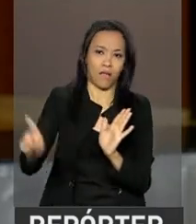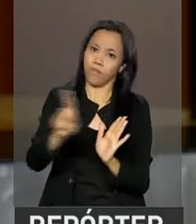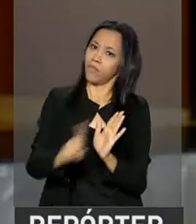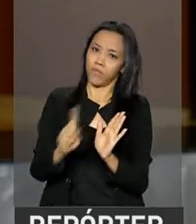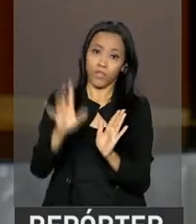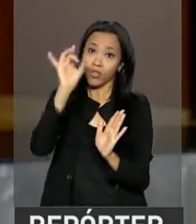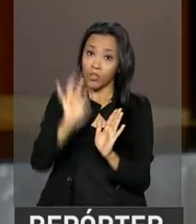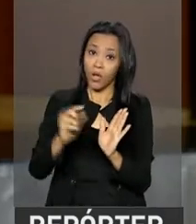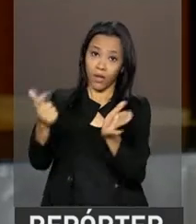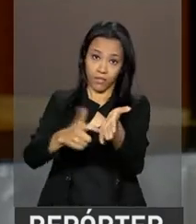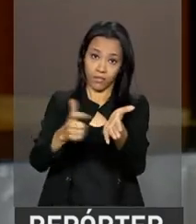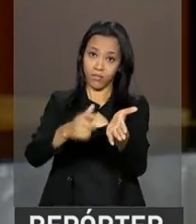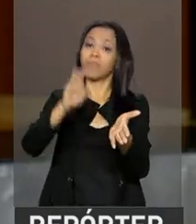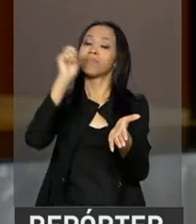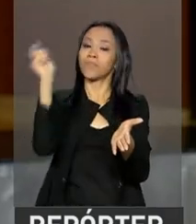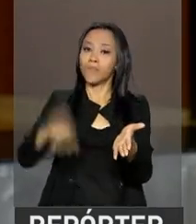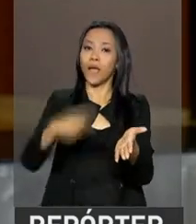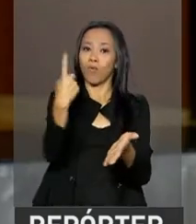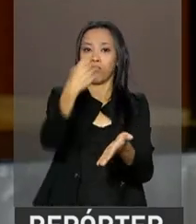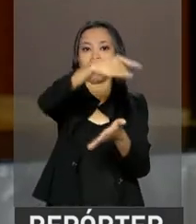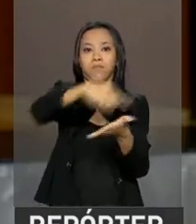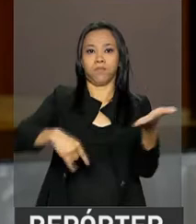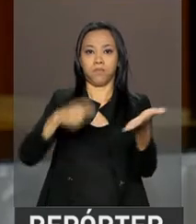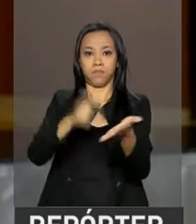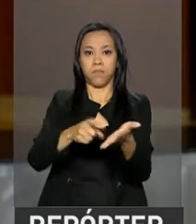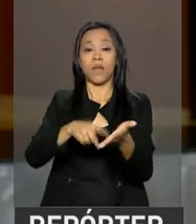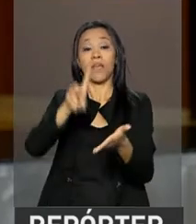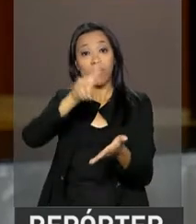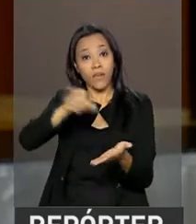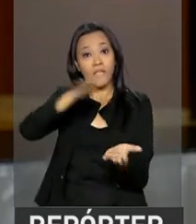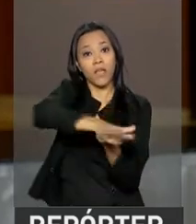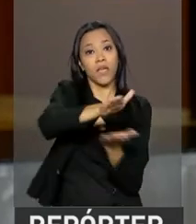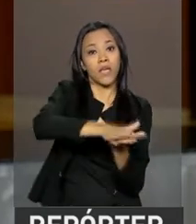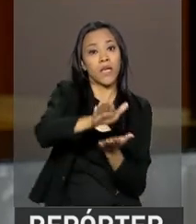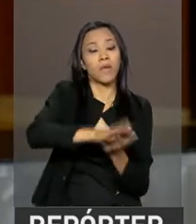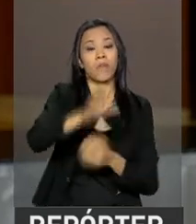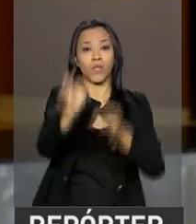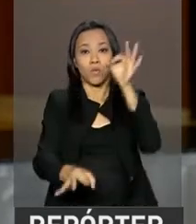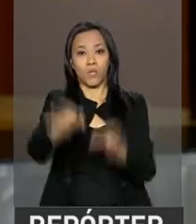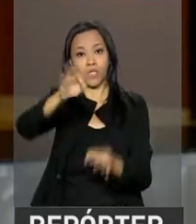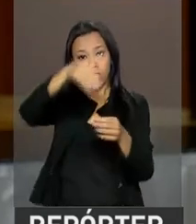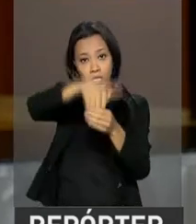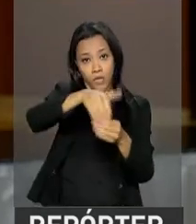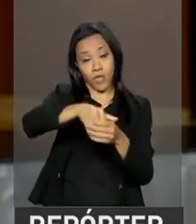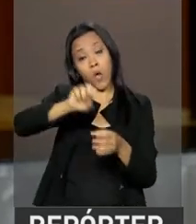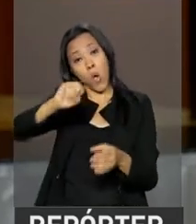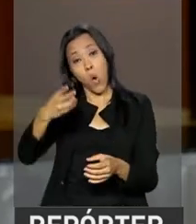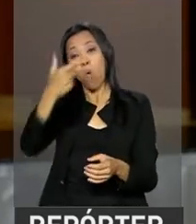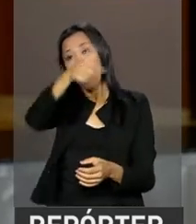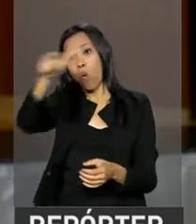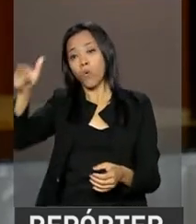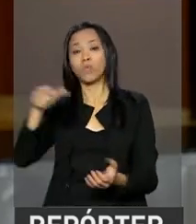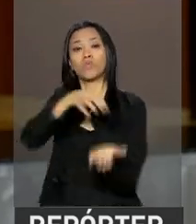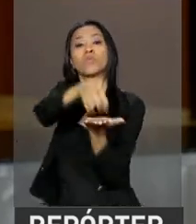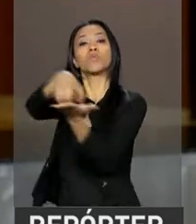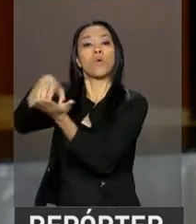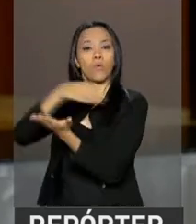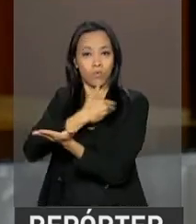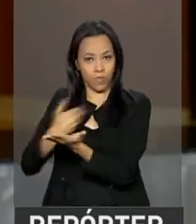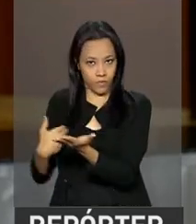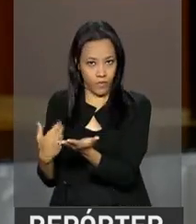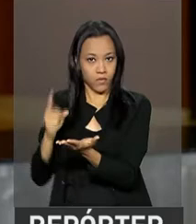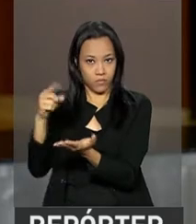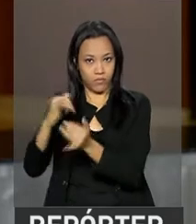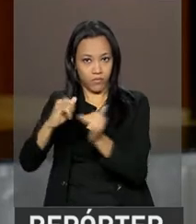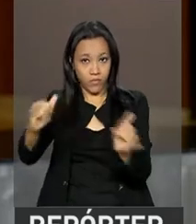que vai ser emitida pela justiça eleitoral ainda por delegação por outros órgãos públicos o tribunal superior